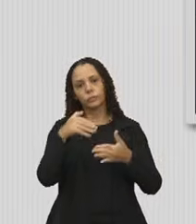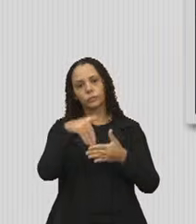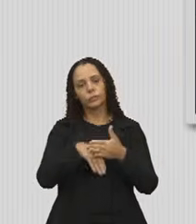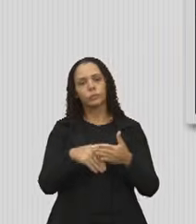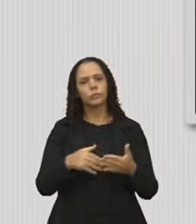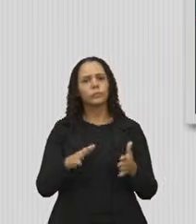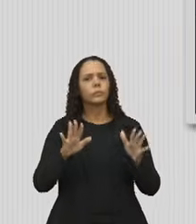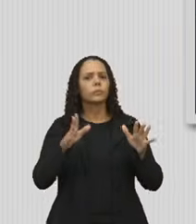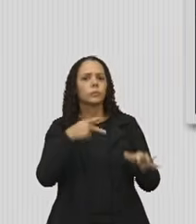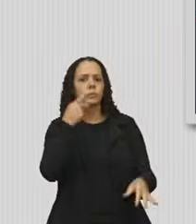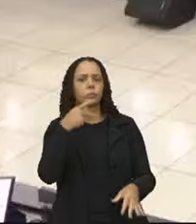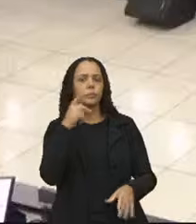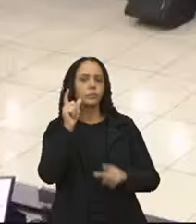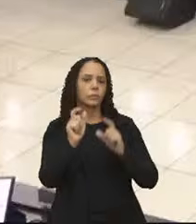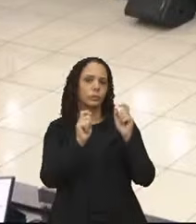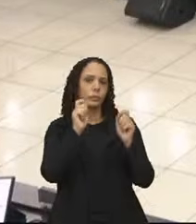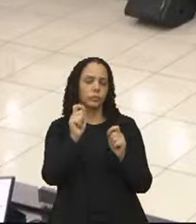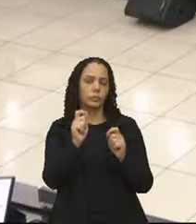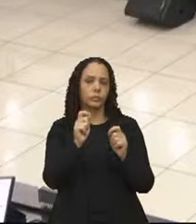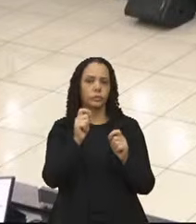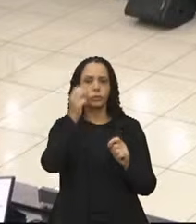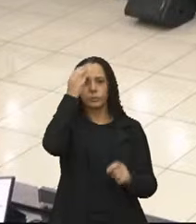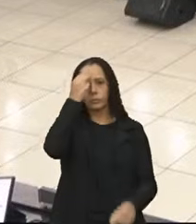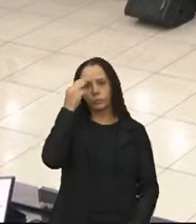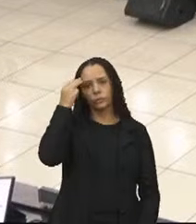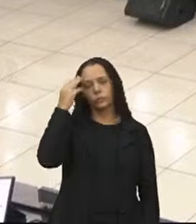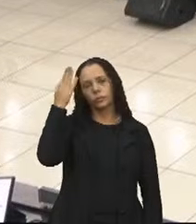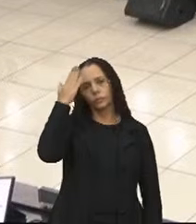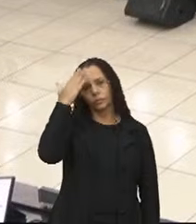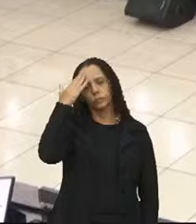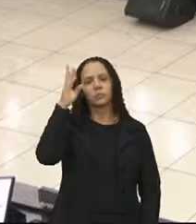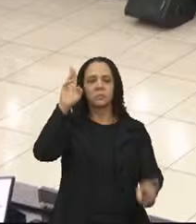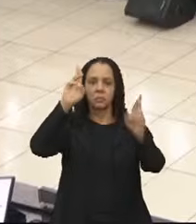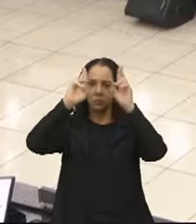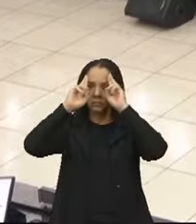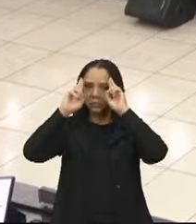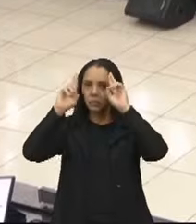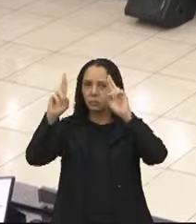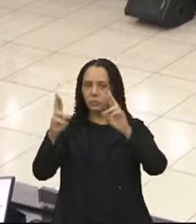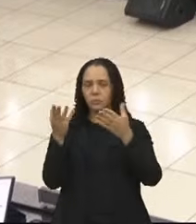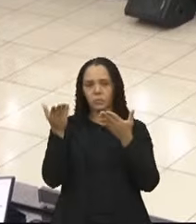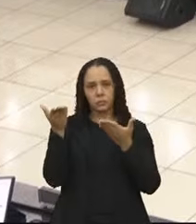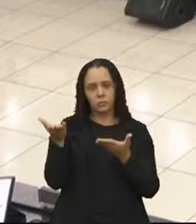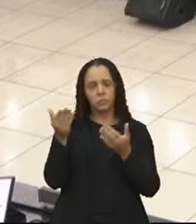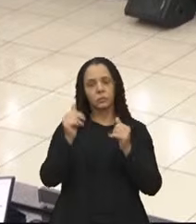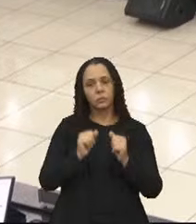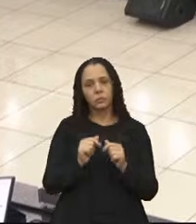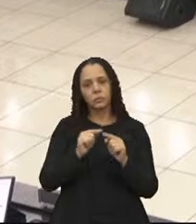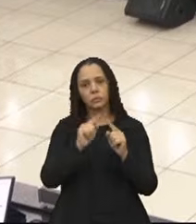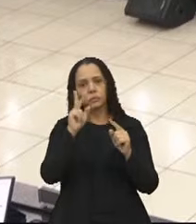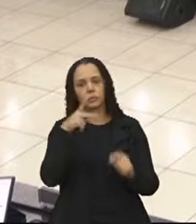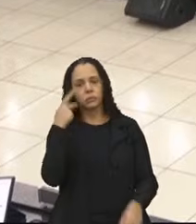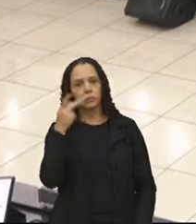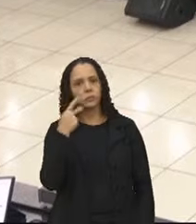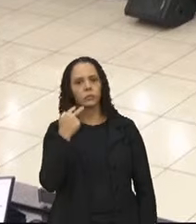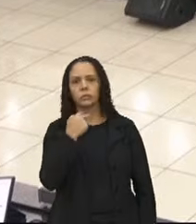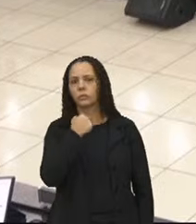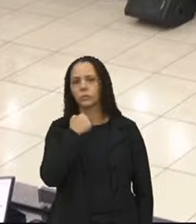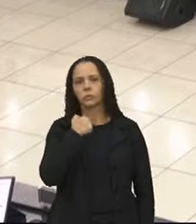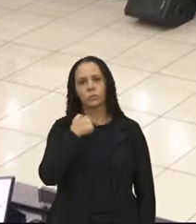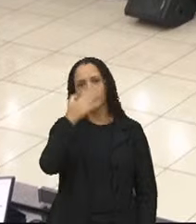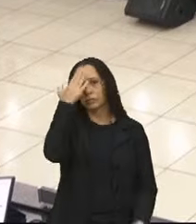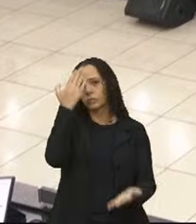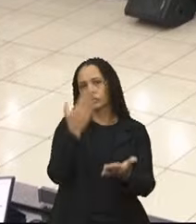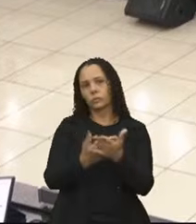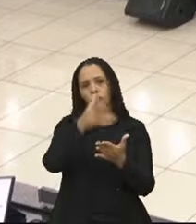quero dizer que, enfim, a vereadora Maria Amélia sabe do imenso respeito que eu tenho por ela, do trabalho que ela realiza, mas os vereadores não podem simplesmente acreditar